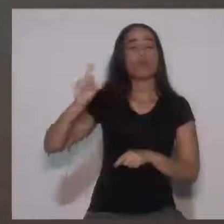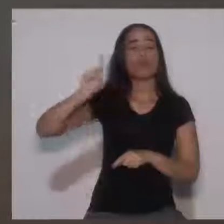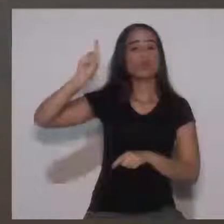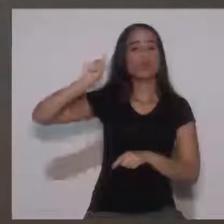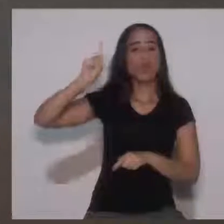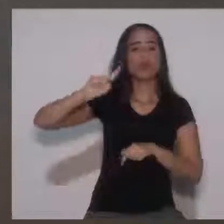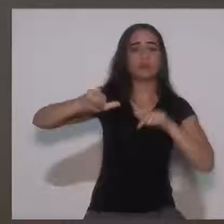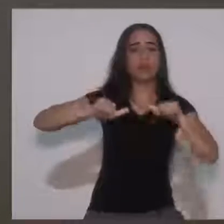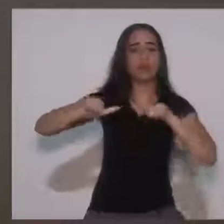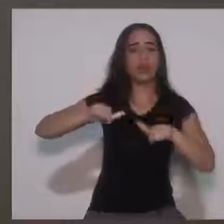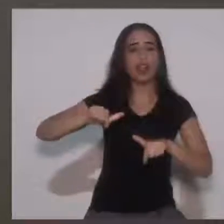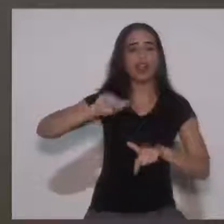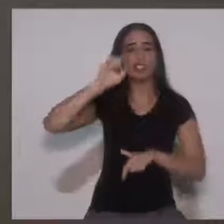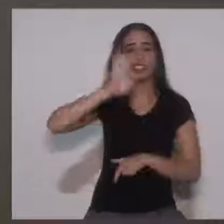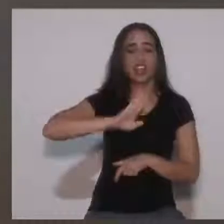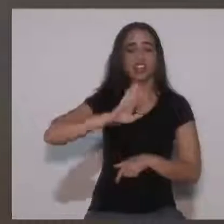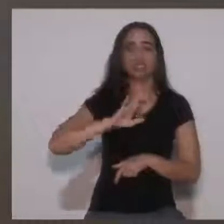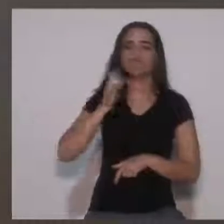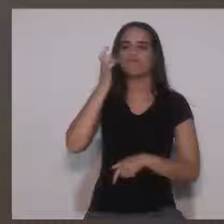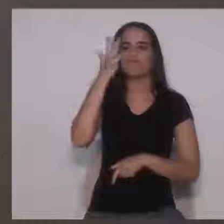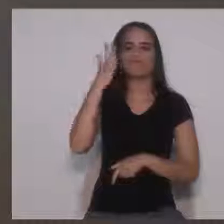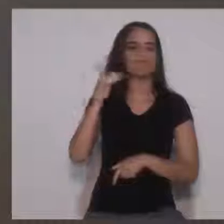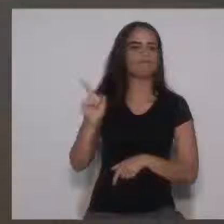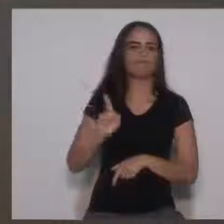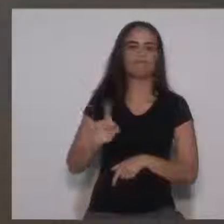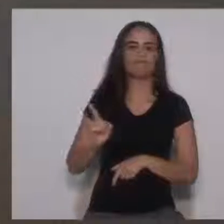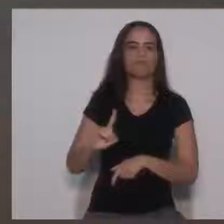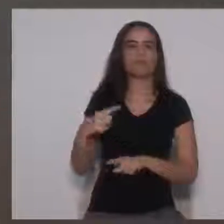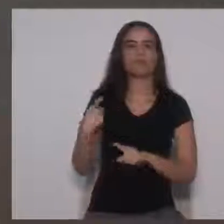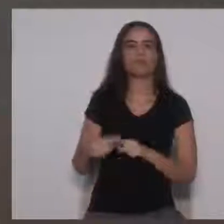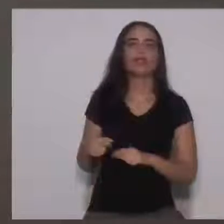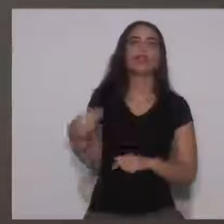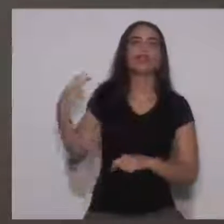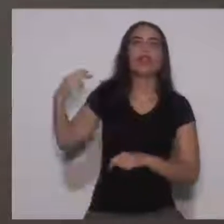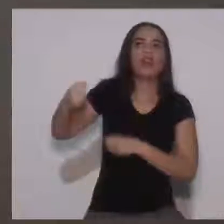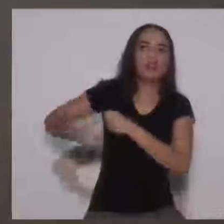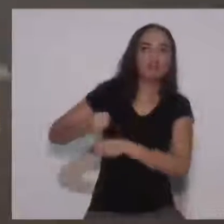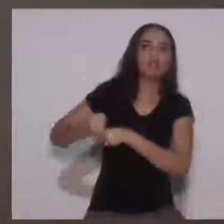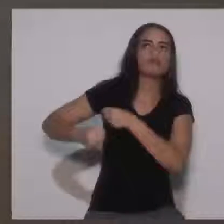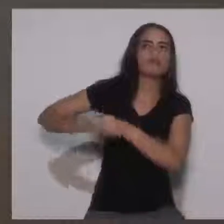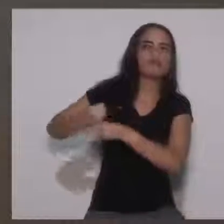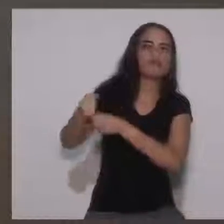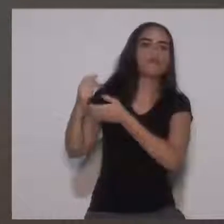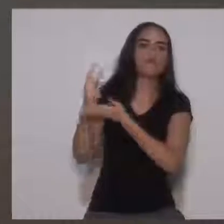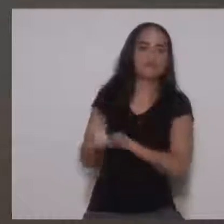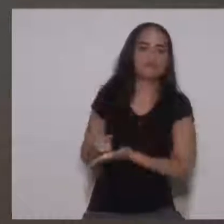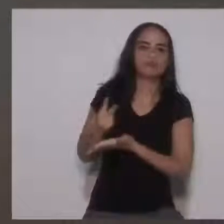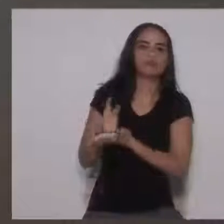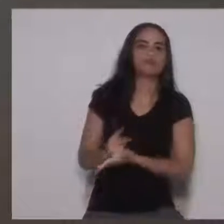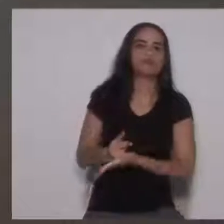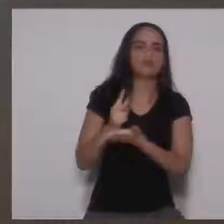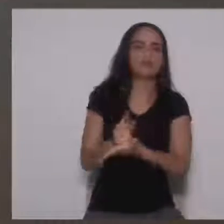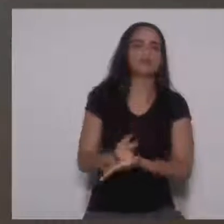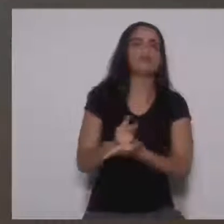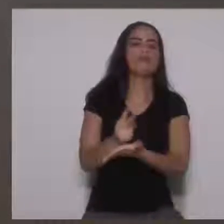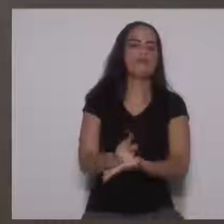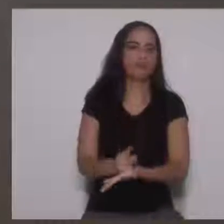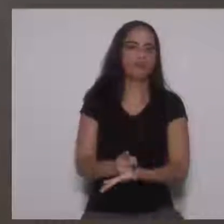para trabalhar. Acabam sendo os mesmos voluntários em várias áreas diferentes.